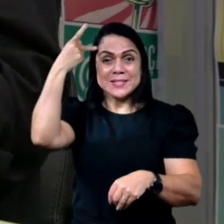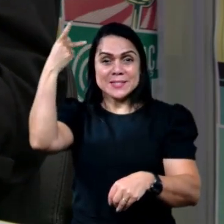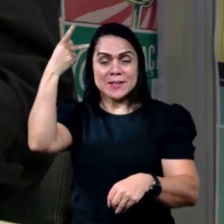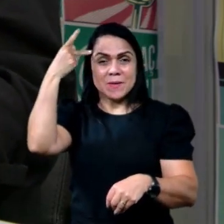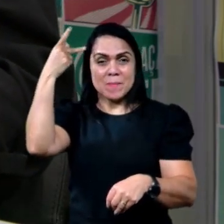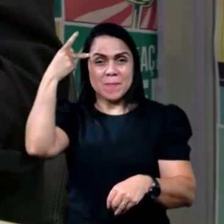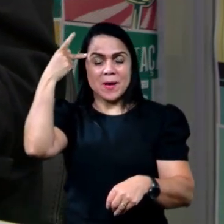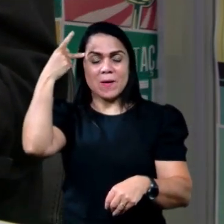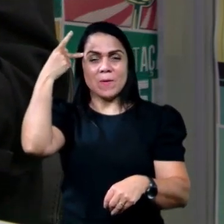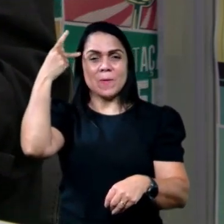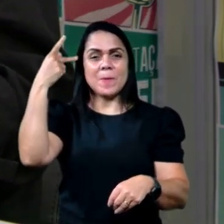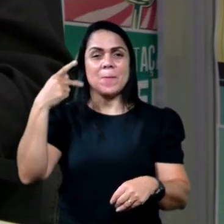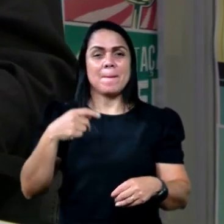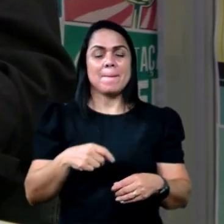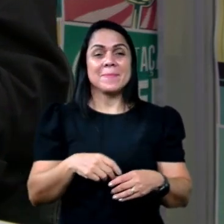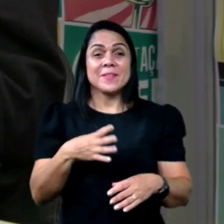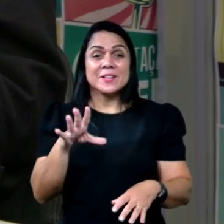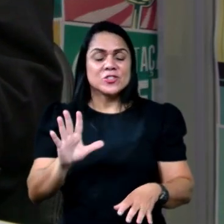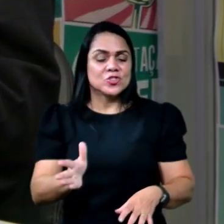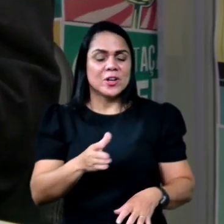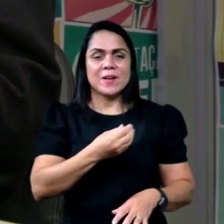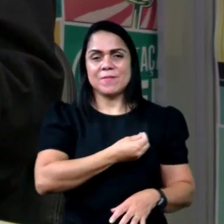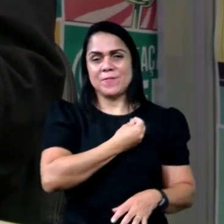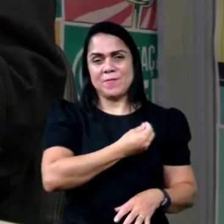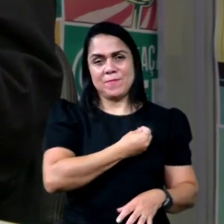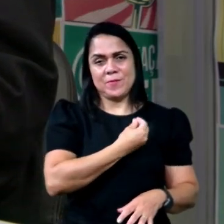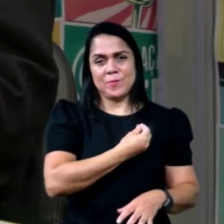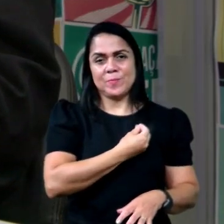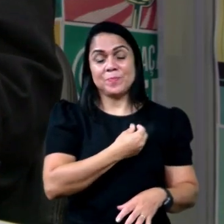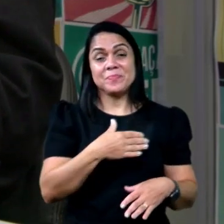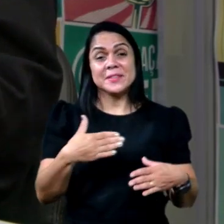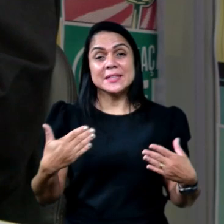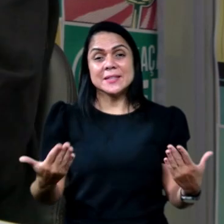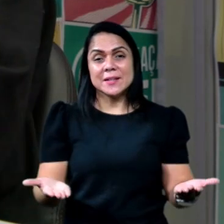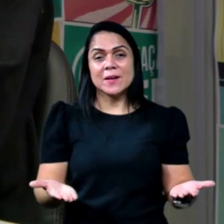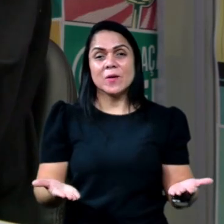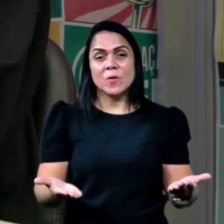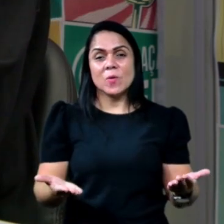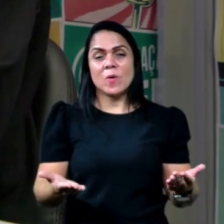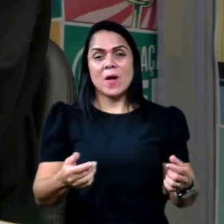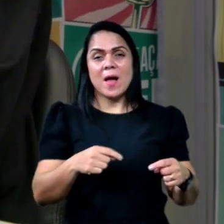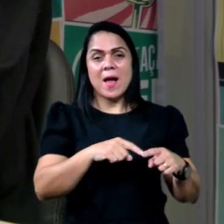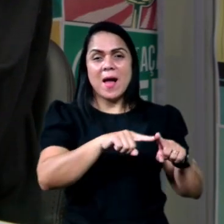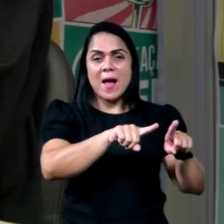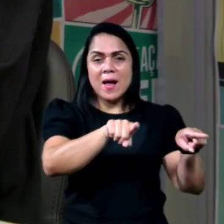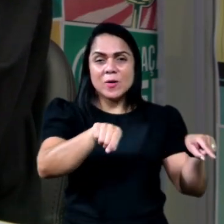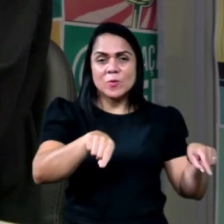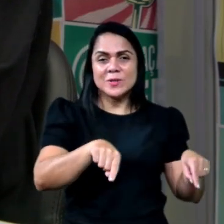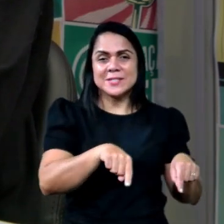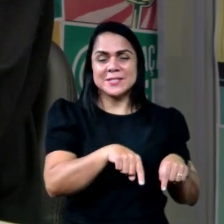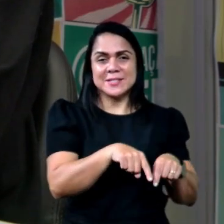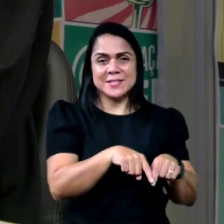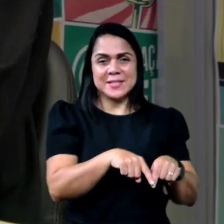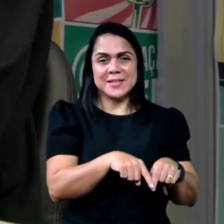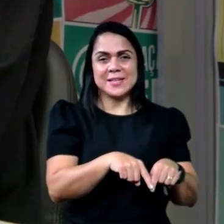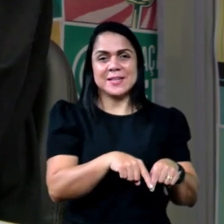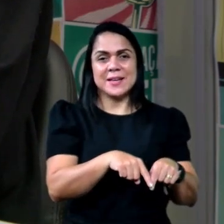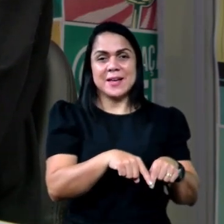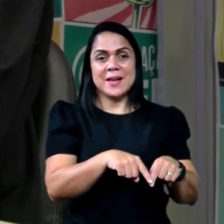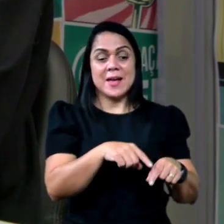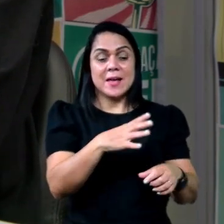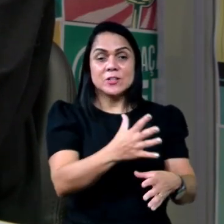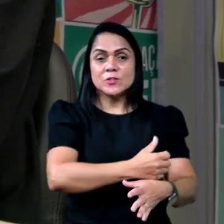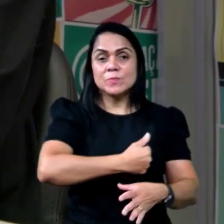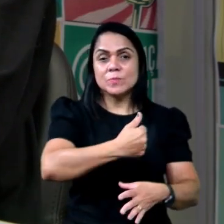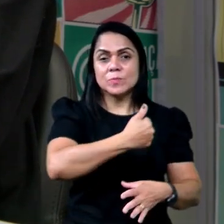vivos, porque ela já tinha vivido daquilo. Então, a Cozinha Carolina é uma cozinha de qualificação, não